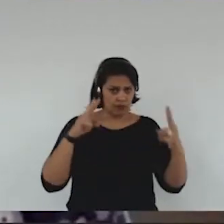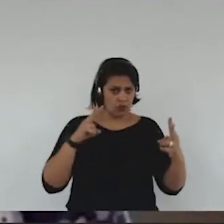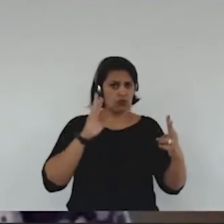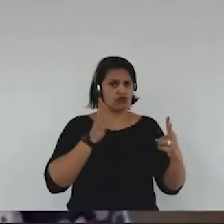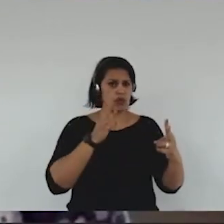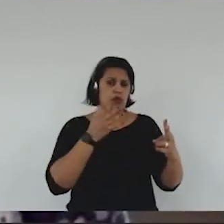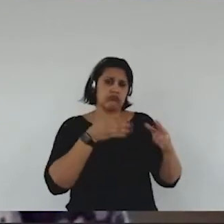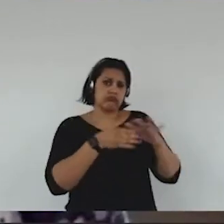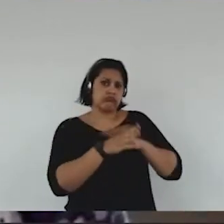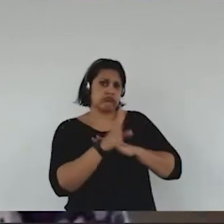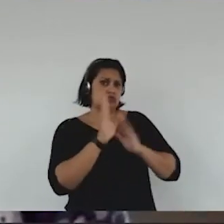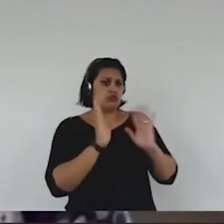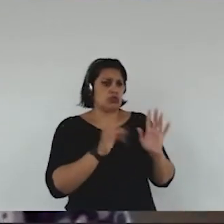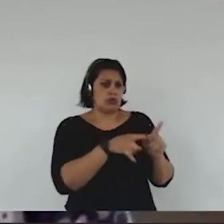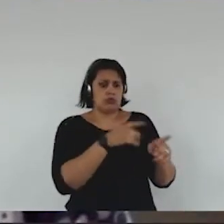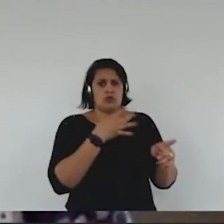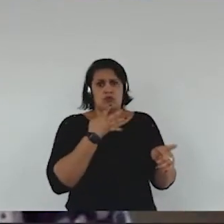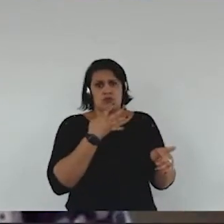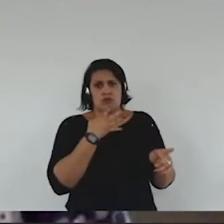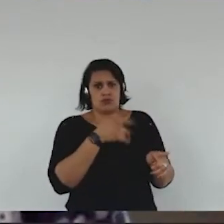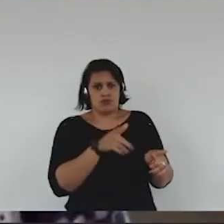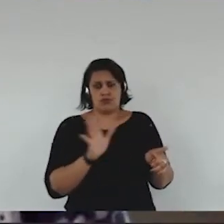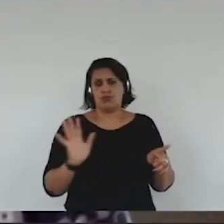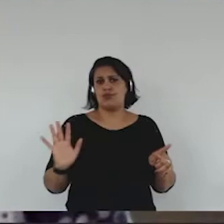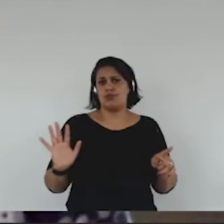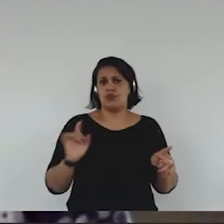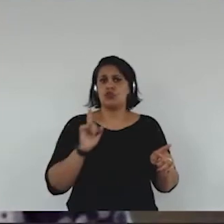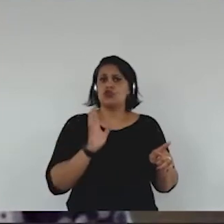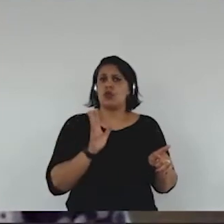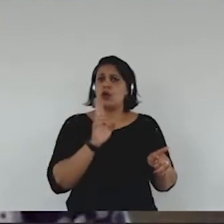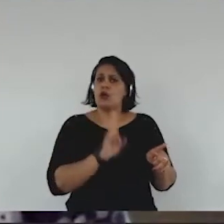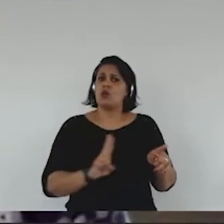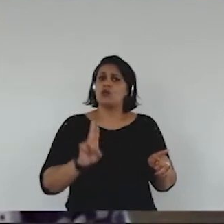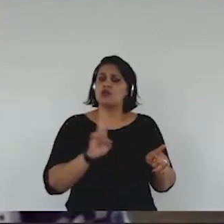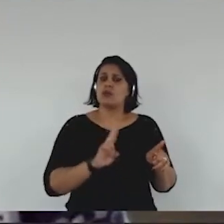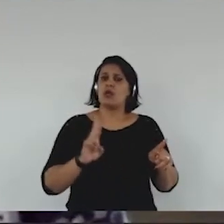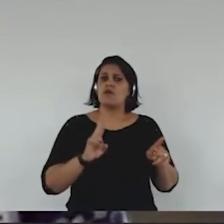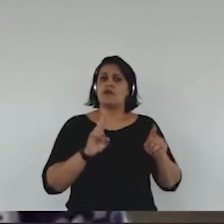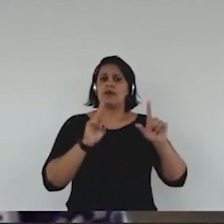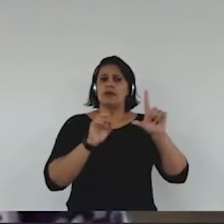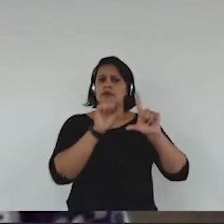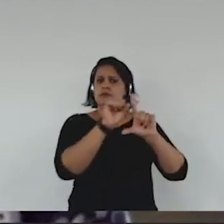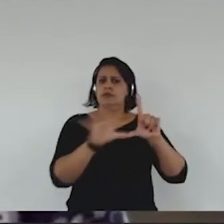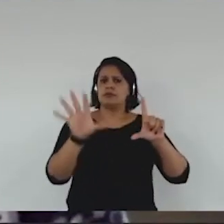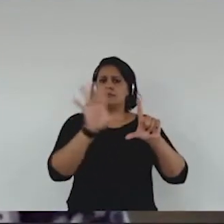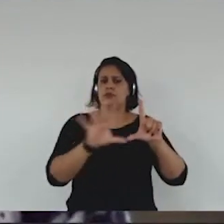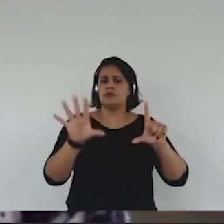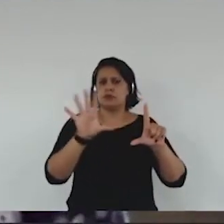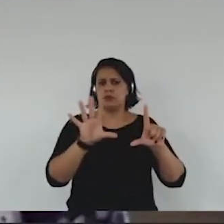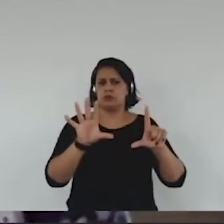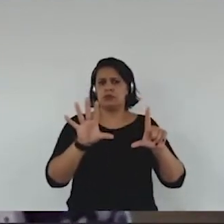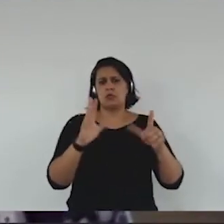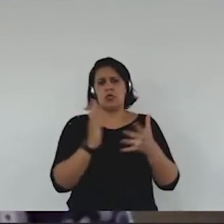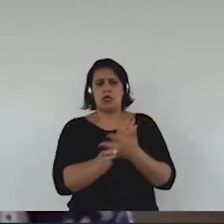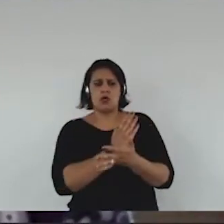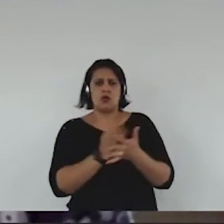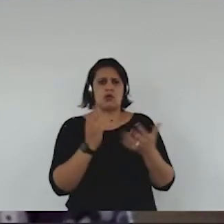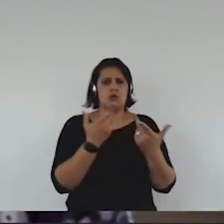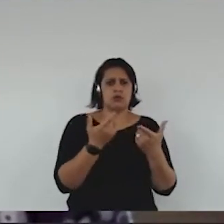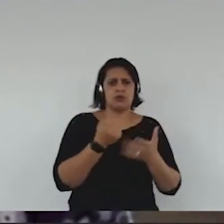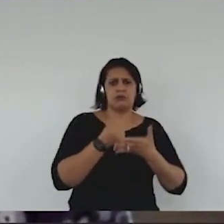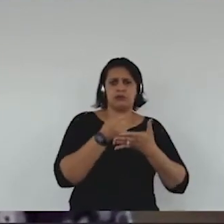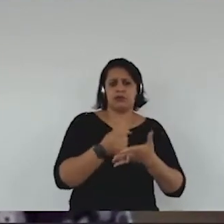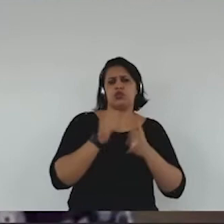né? Parte dos procedimentos já utilizavam plataformas de SharePoint ou semelhantes, já